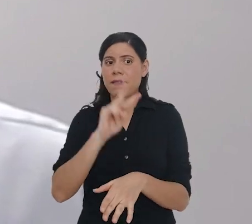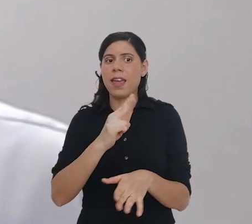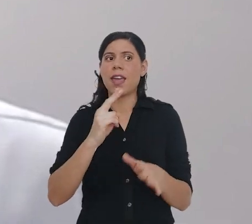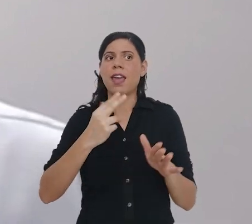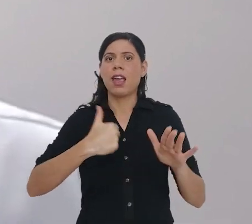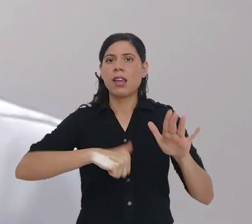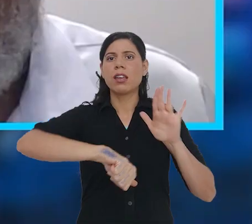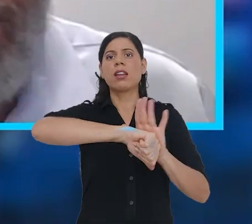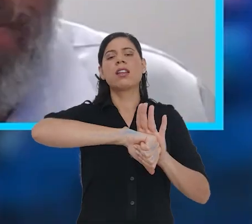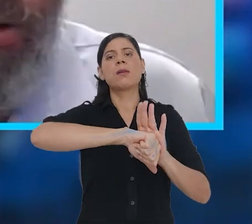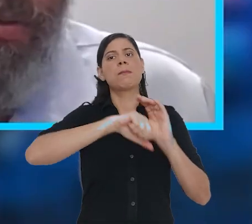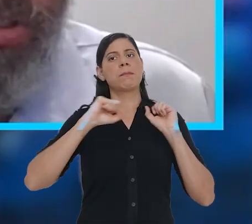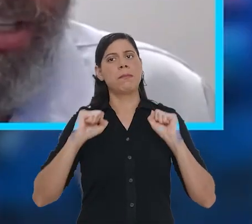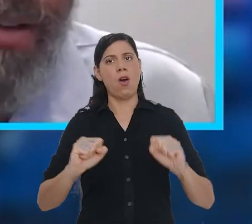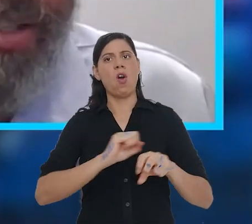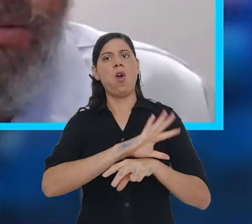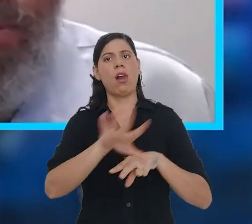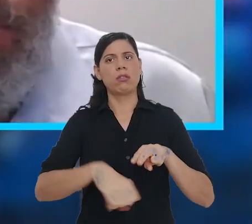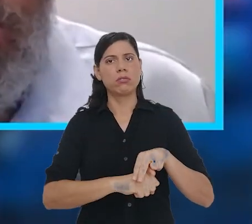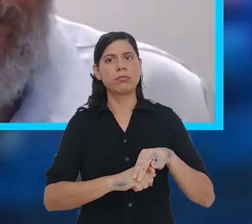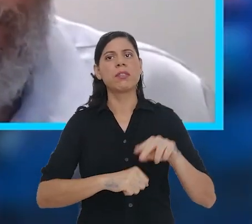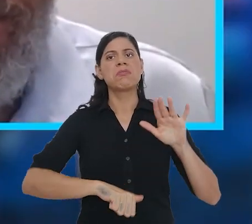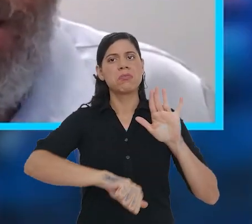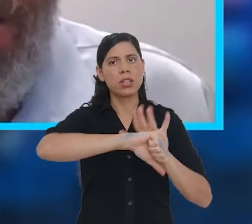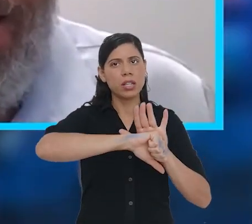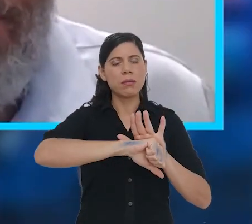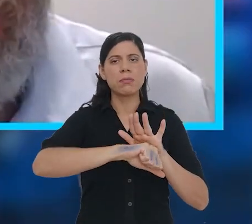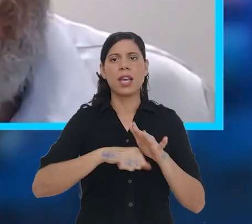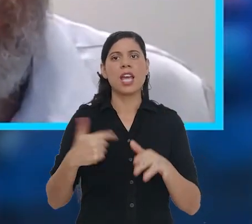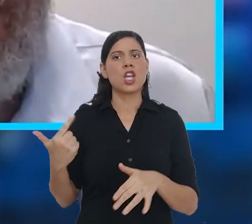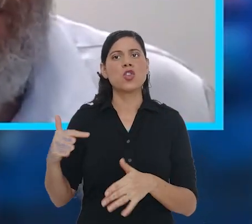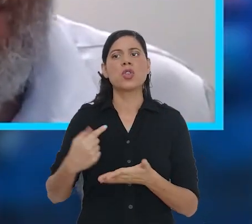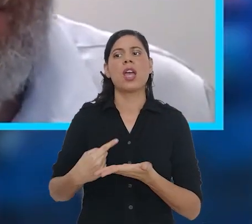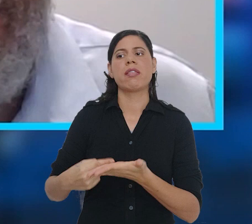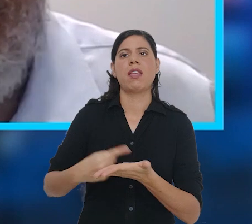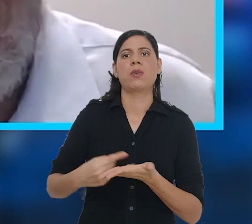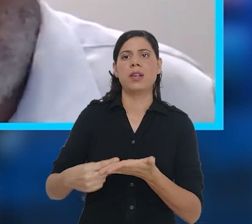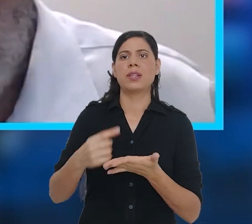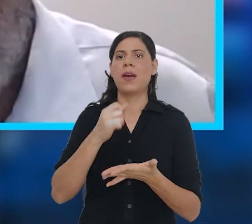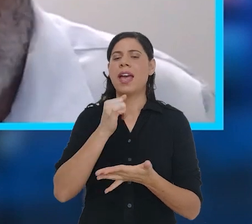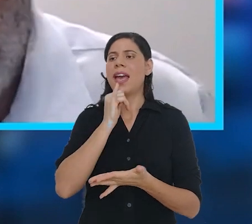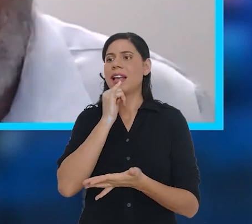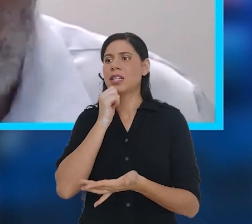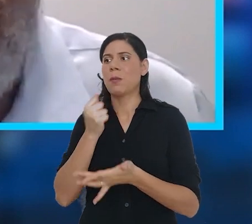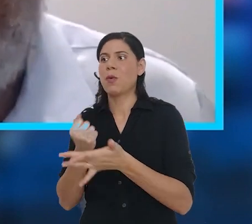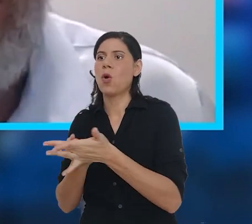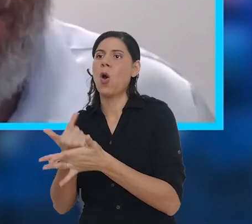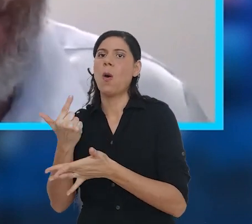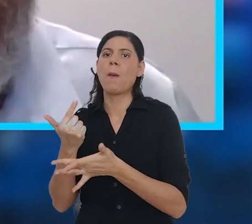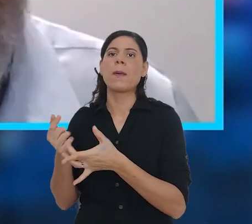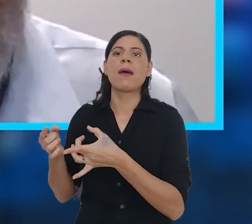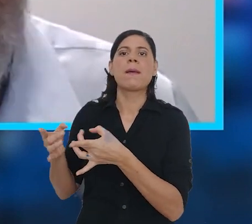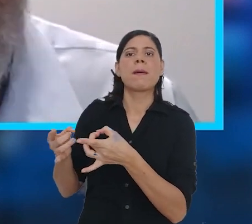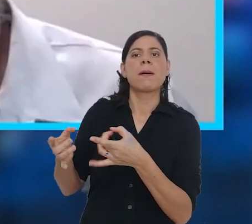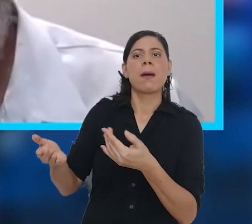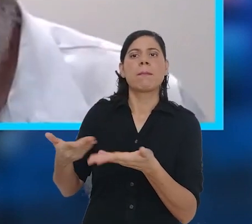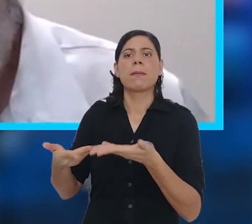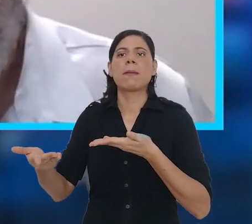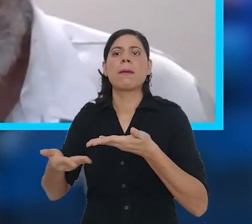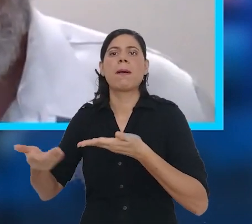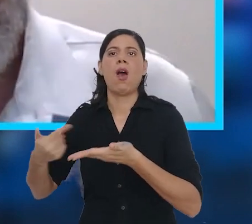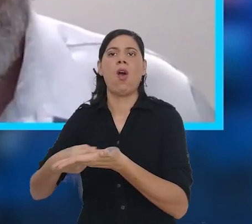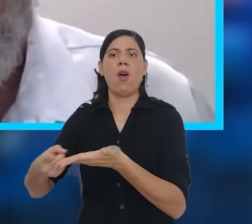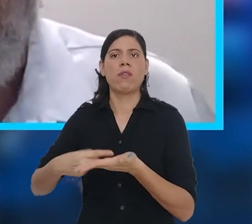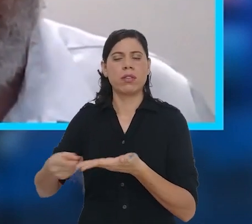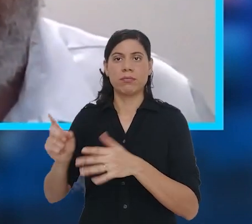é crime. Né? E assim, não tem negociação, não é que nem uma compra e venda que você pode negociar com o vendedor. Quem